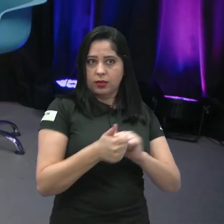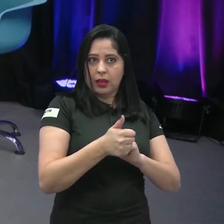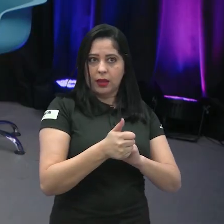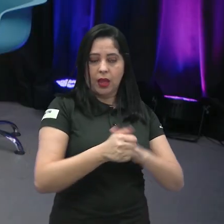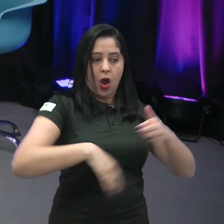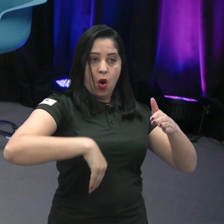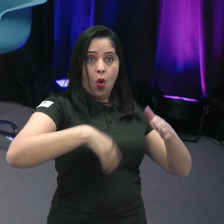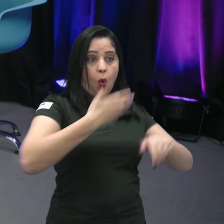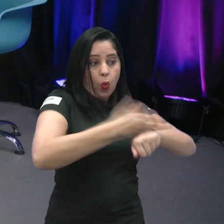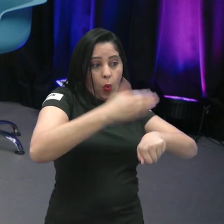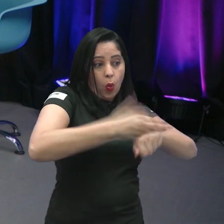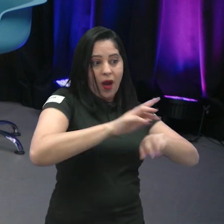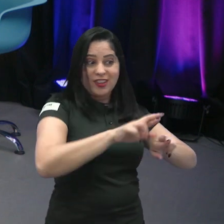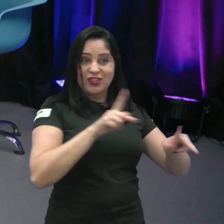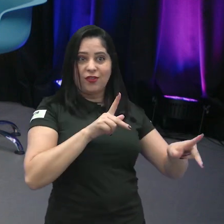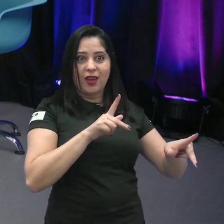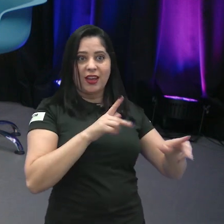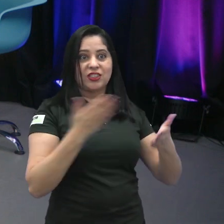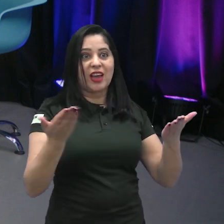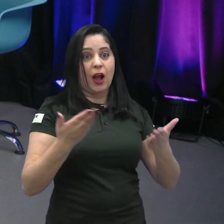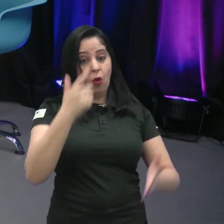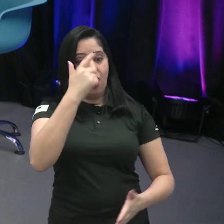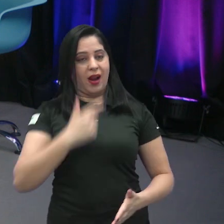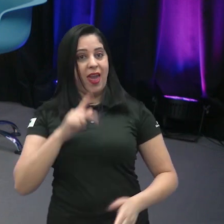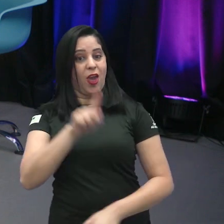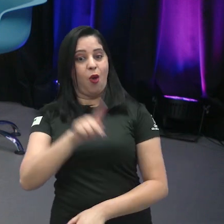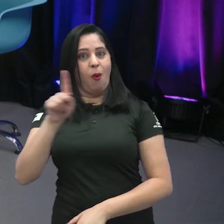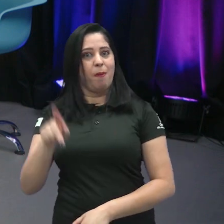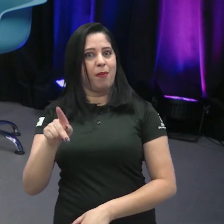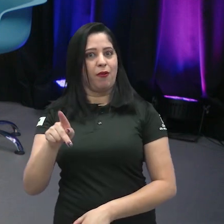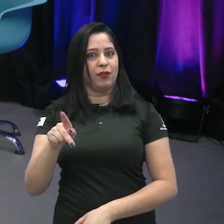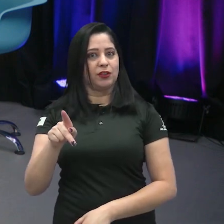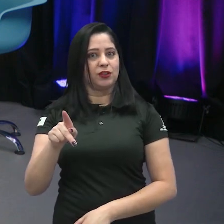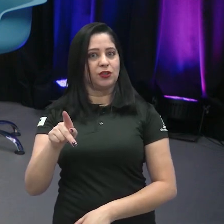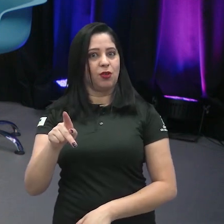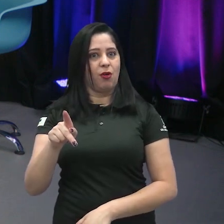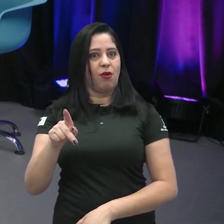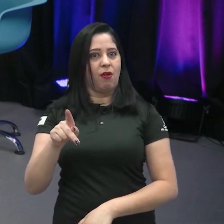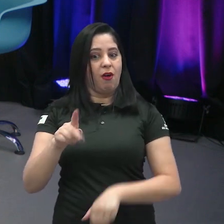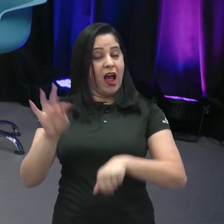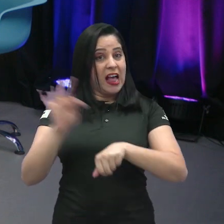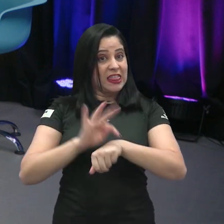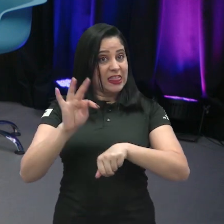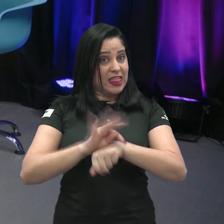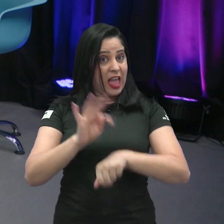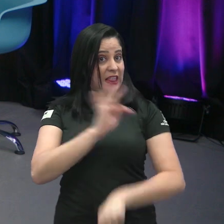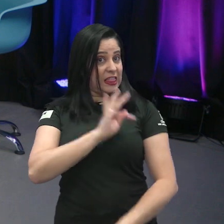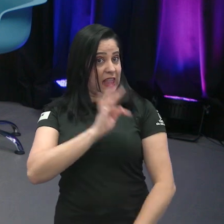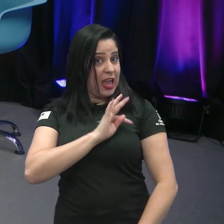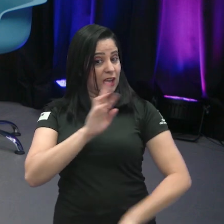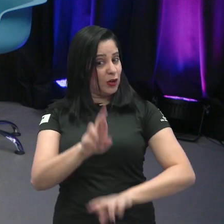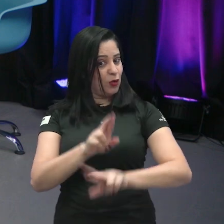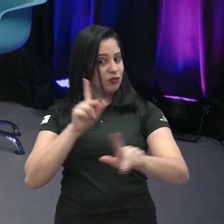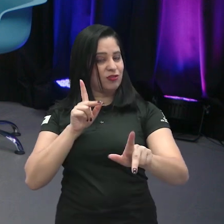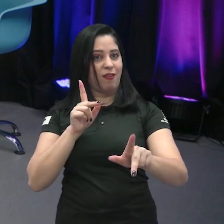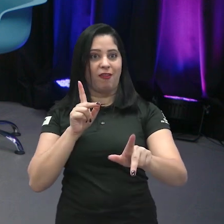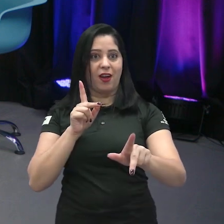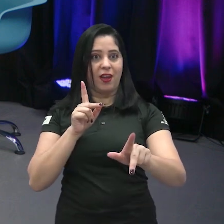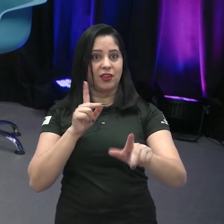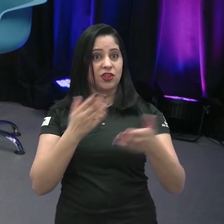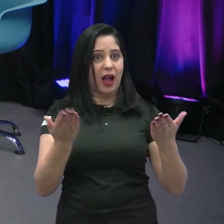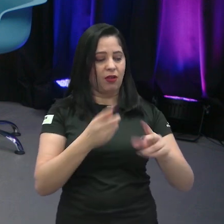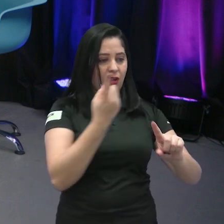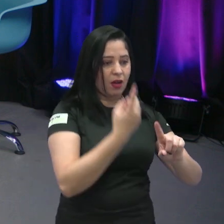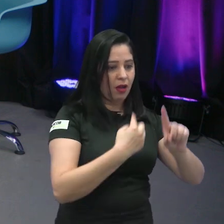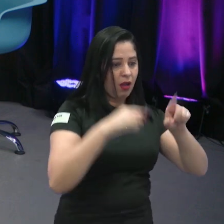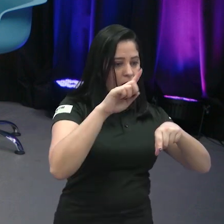de treinamento. Eu virei professor técnico, era um outro tipo de treinamento. Sim. E aí